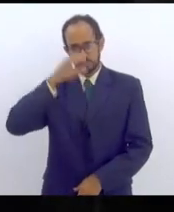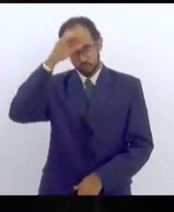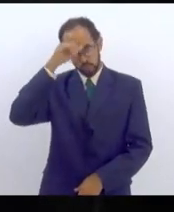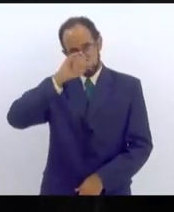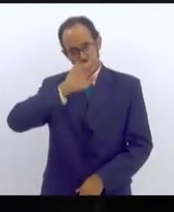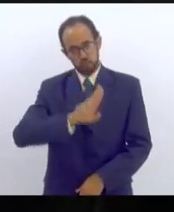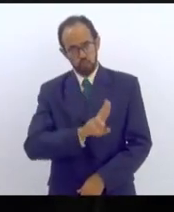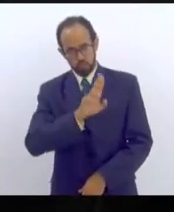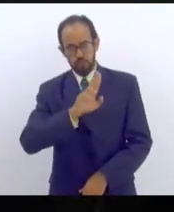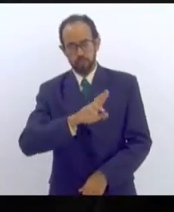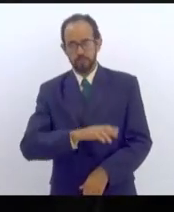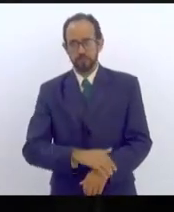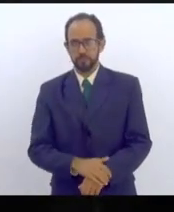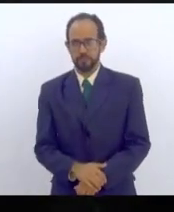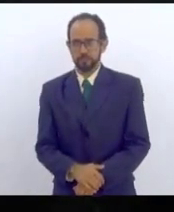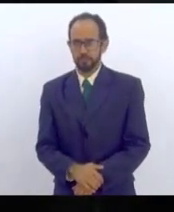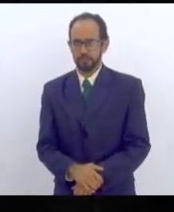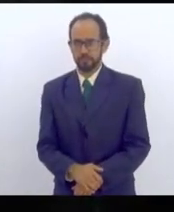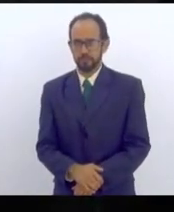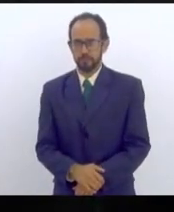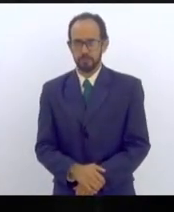Ju,